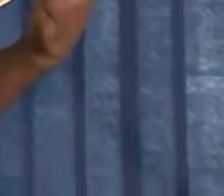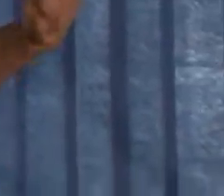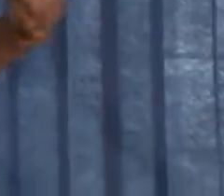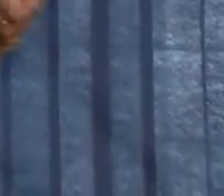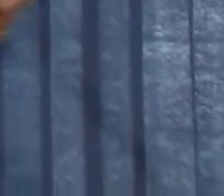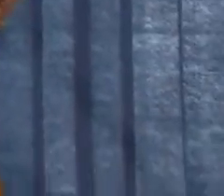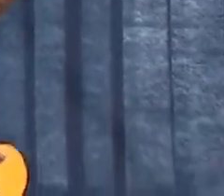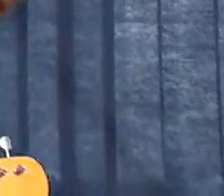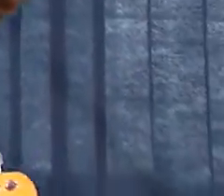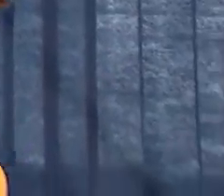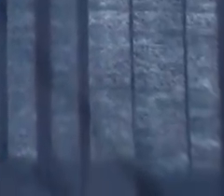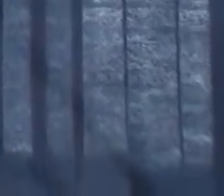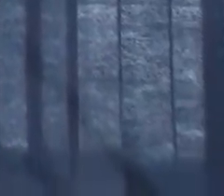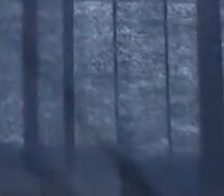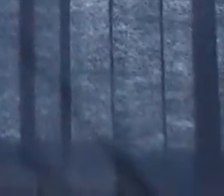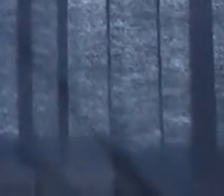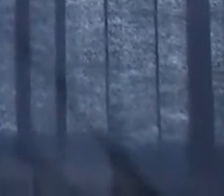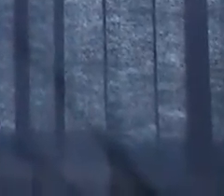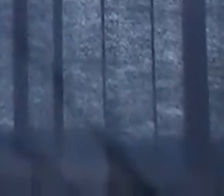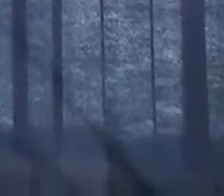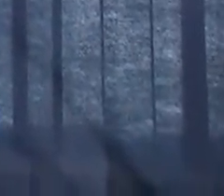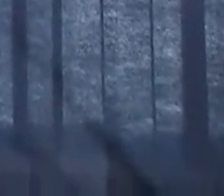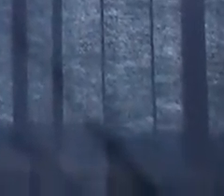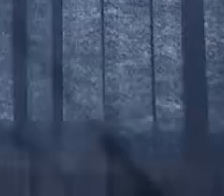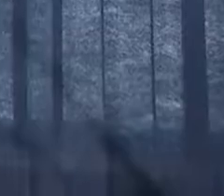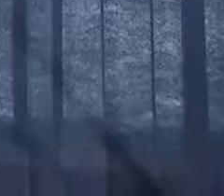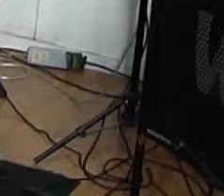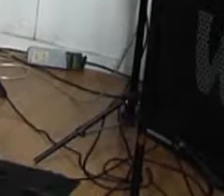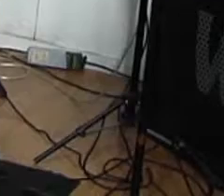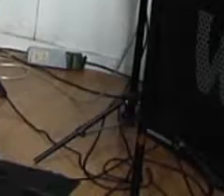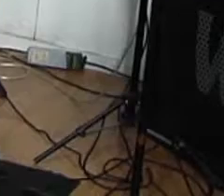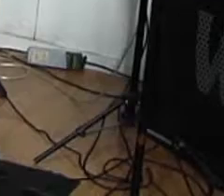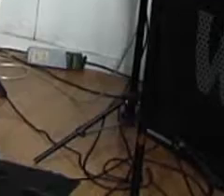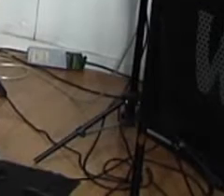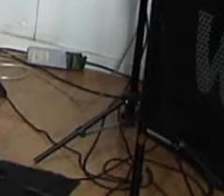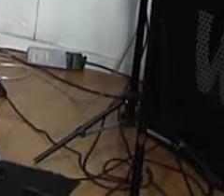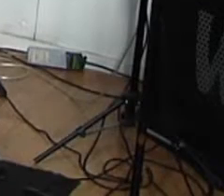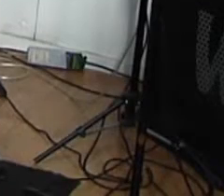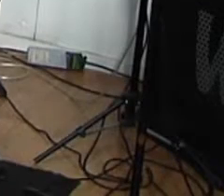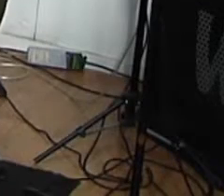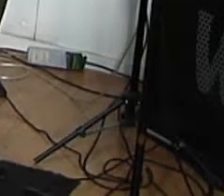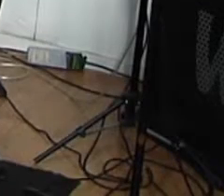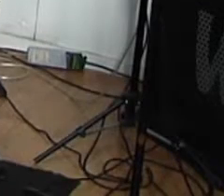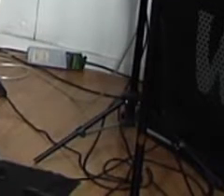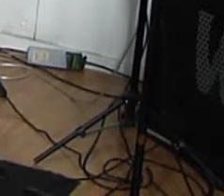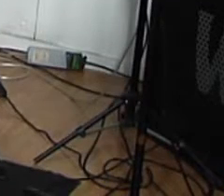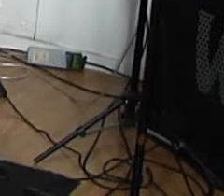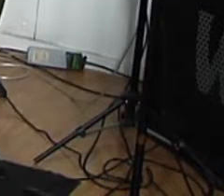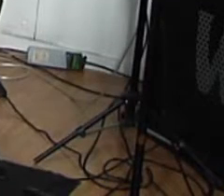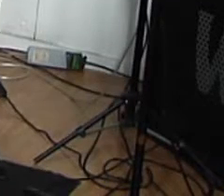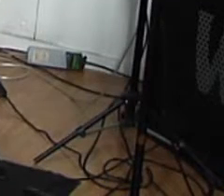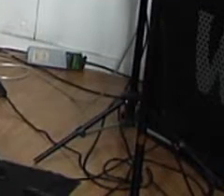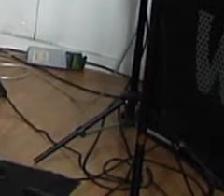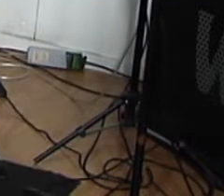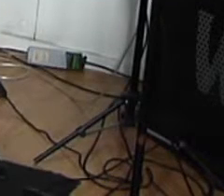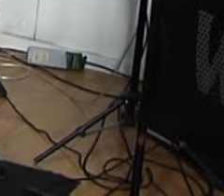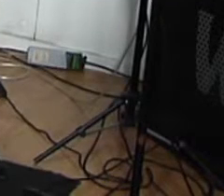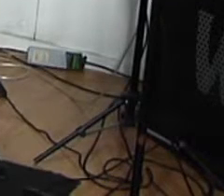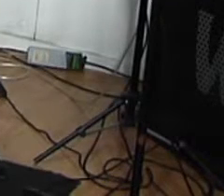regret as you step out of my car and I see you walk